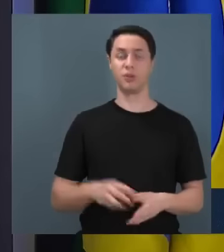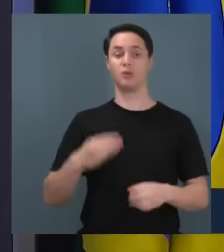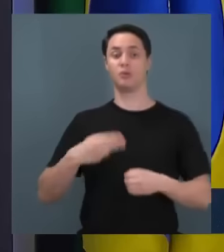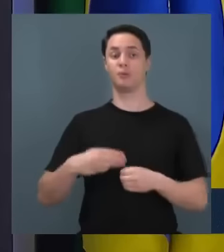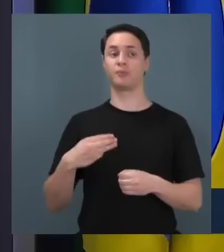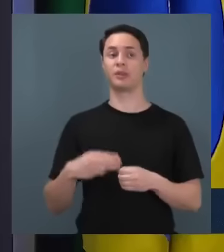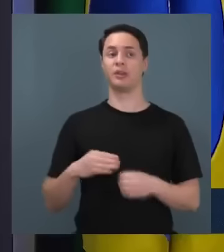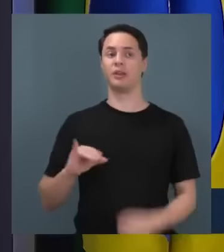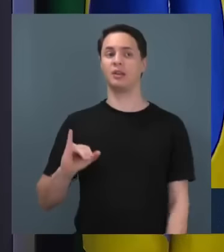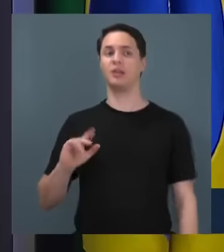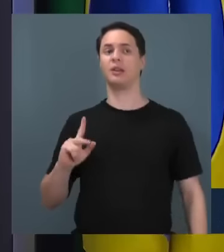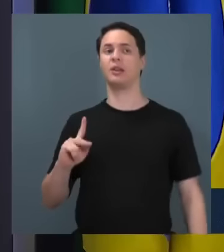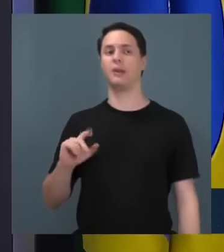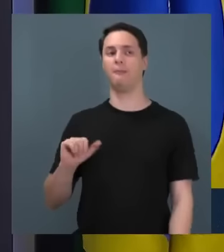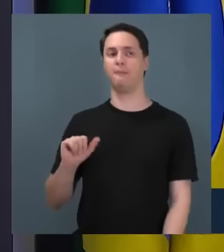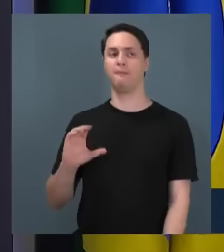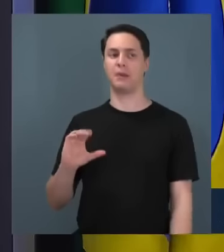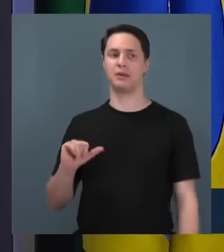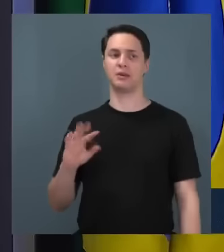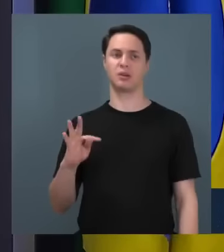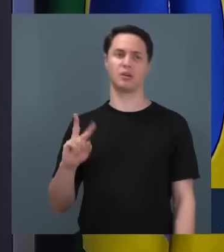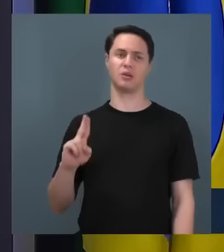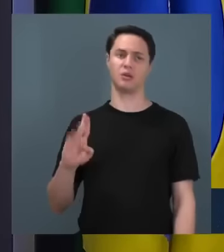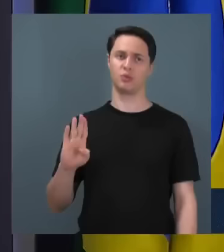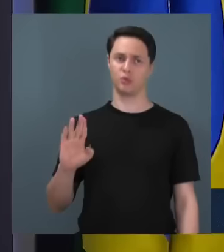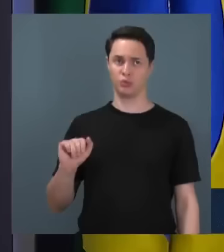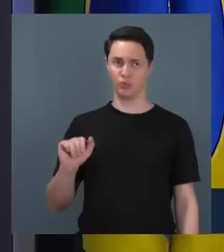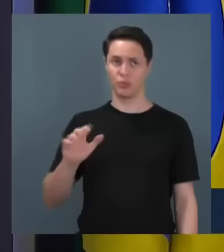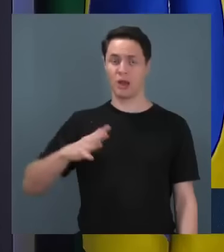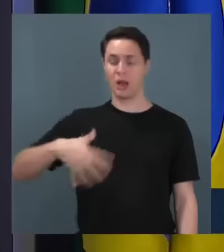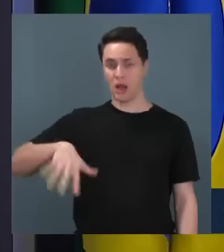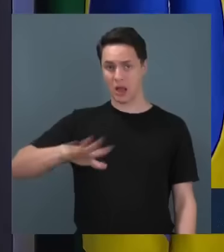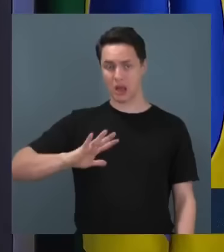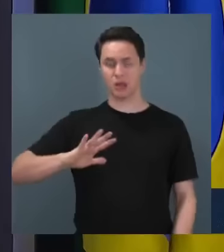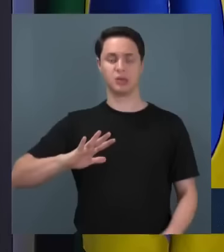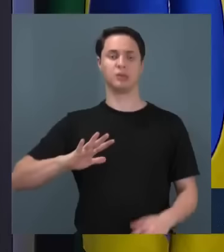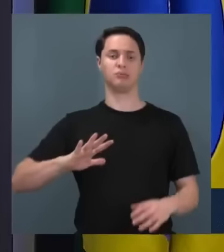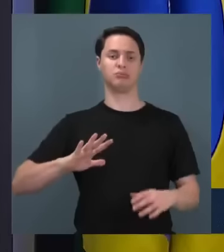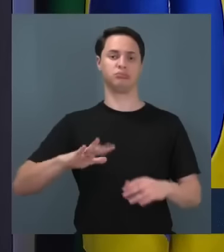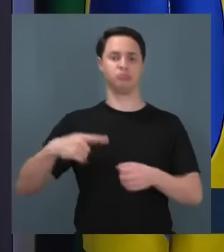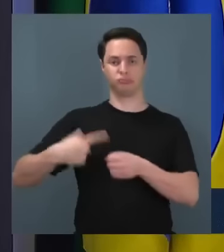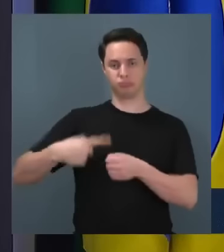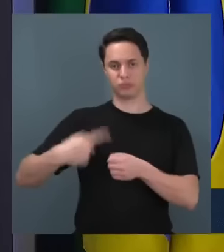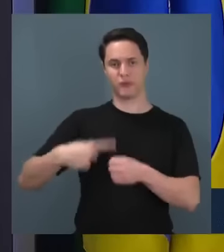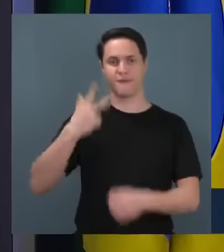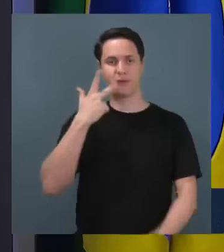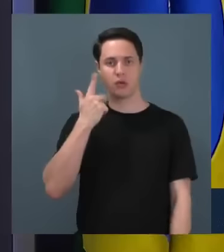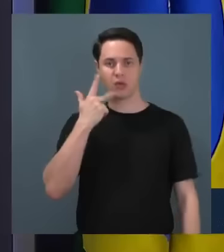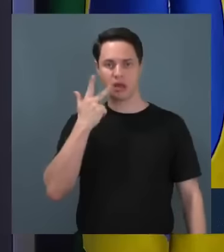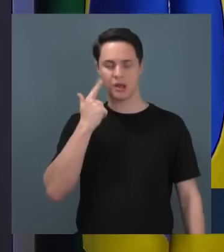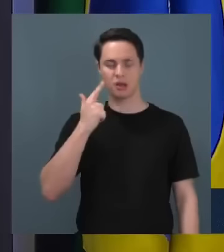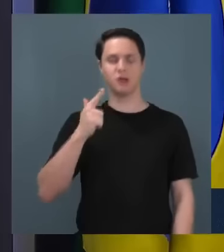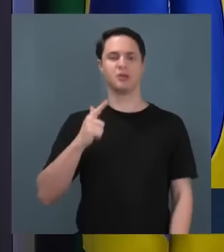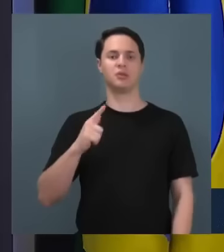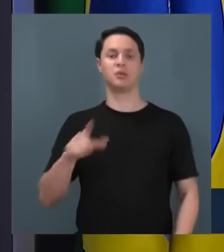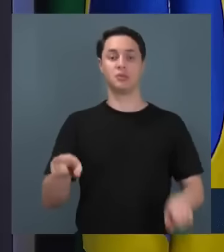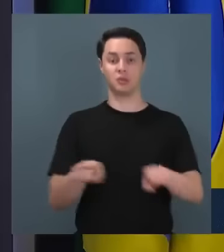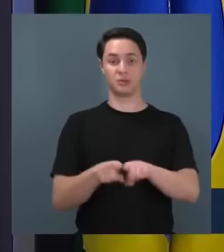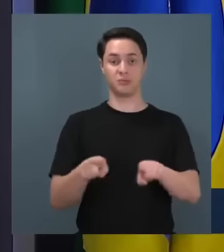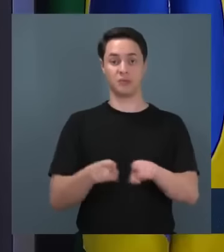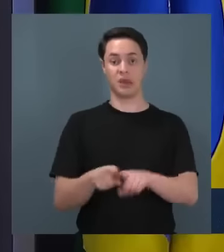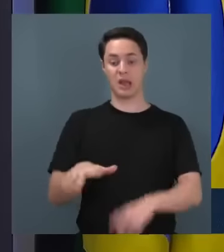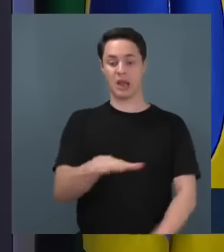Pacatuba, ali pertinho, da região metropolitana, na região metropolitana de Fortaleza, e o distrito, por exemplo,